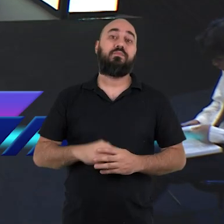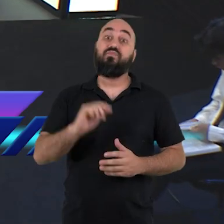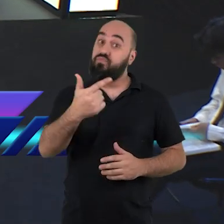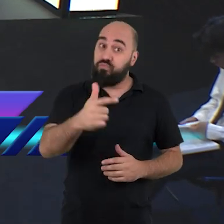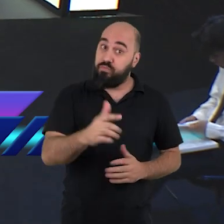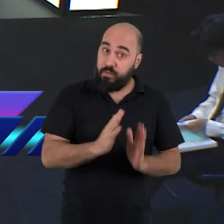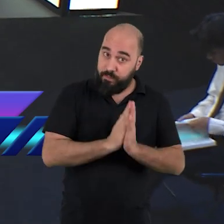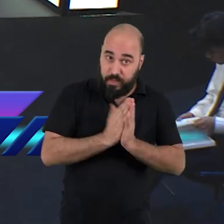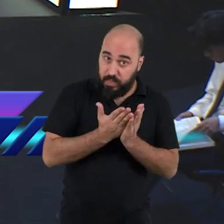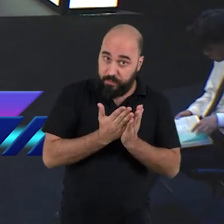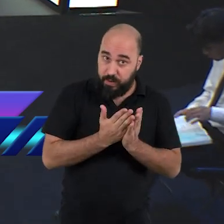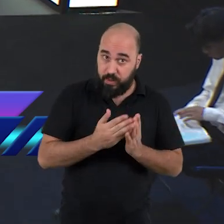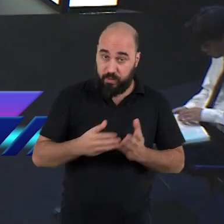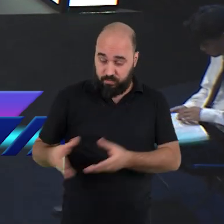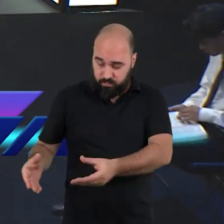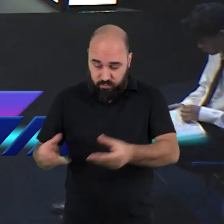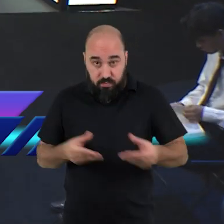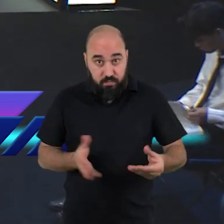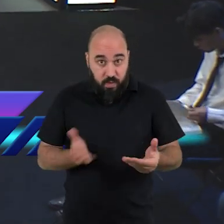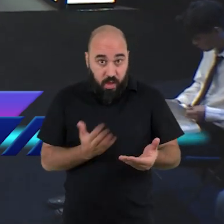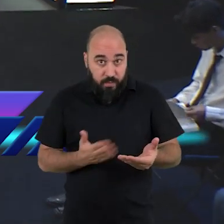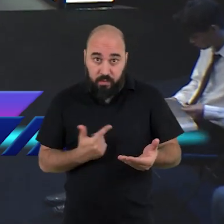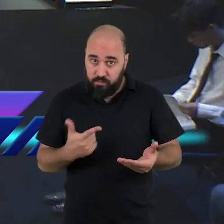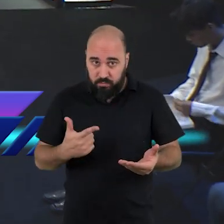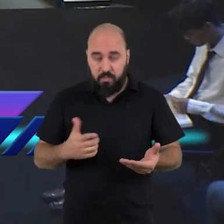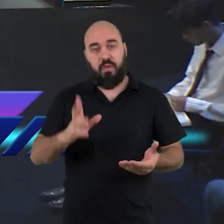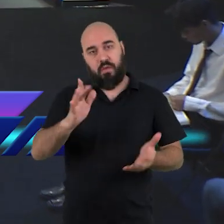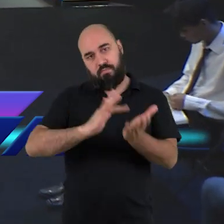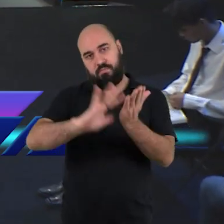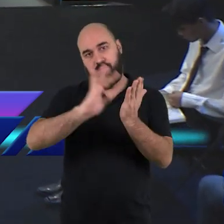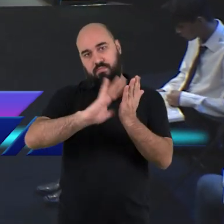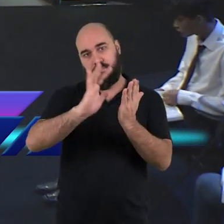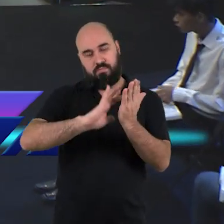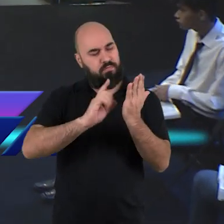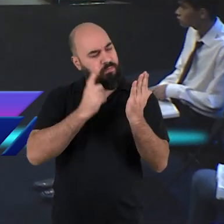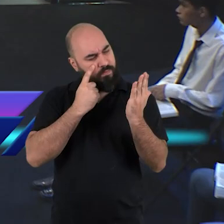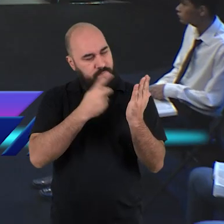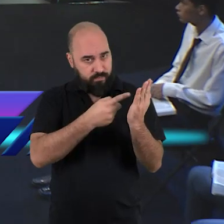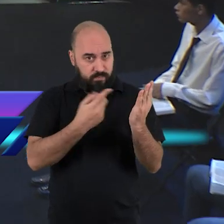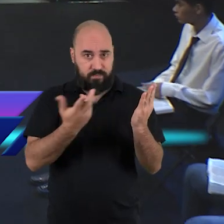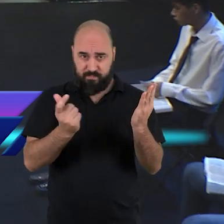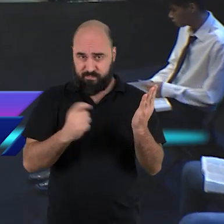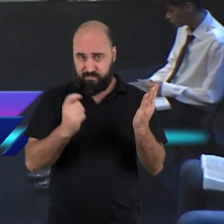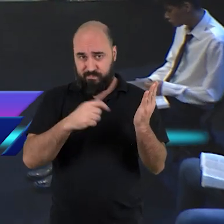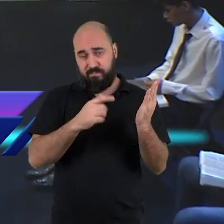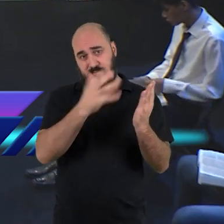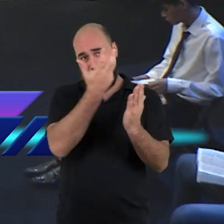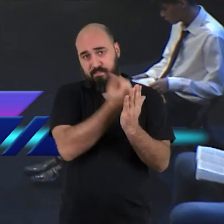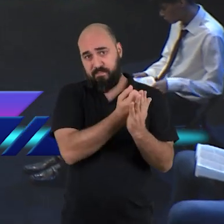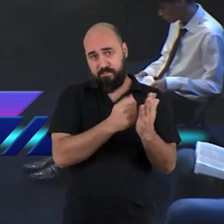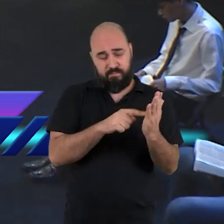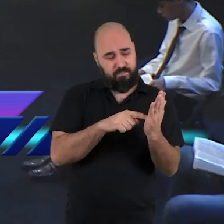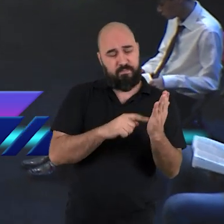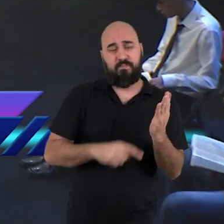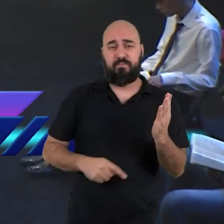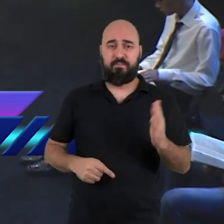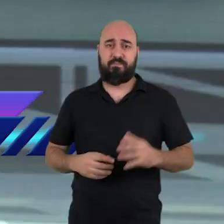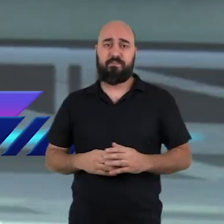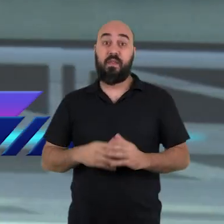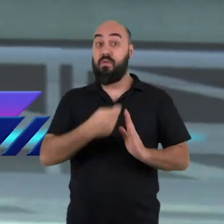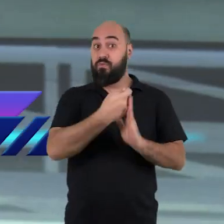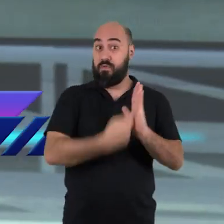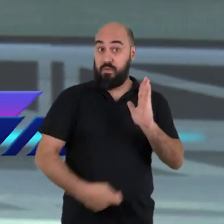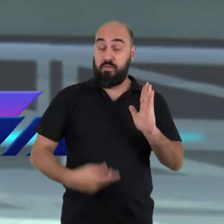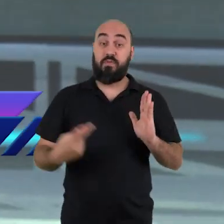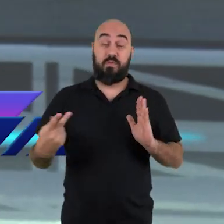aí, vai num aplicativo da Bíblia. E aqui na minha Bíblia, o texto está marcado. Então, marca na sua Bíblia também,